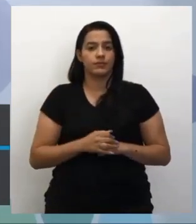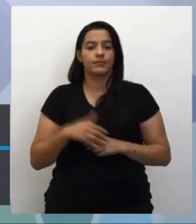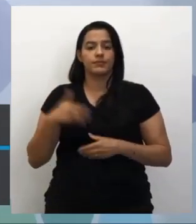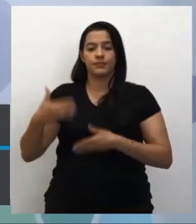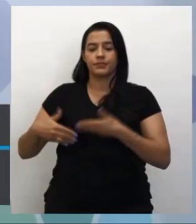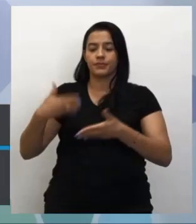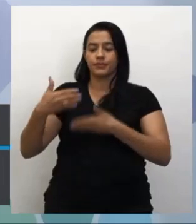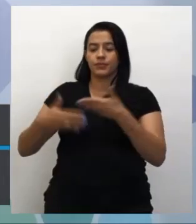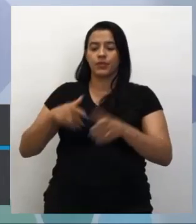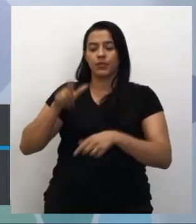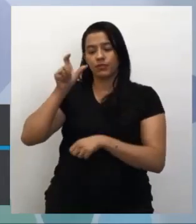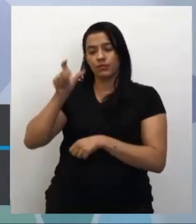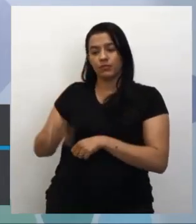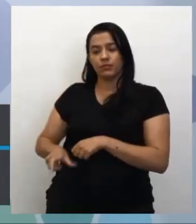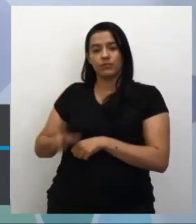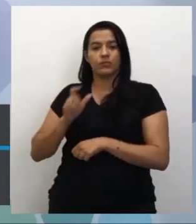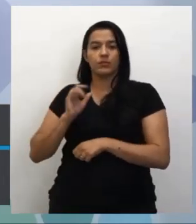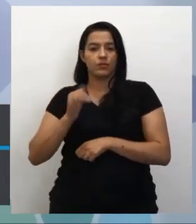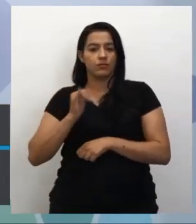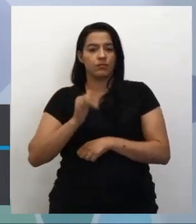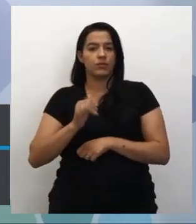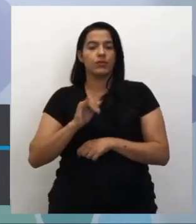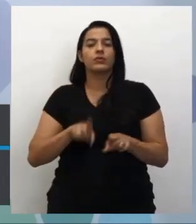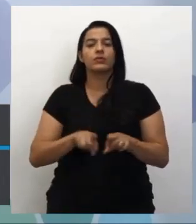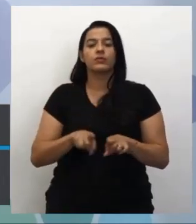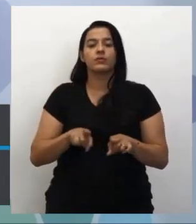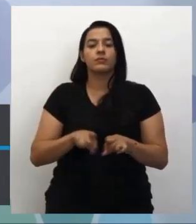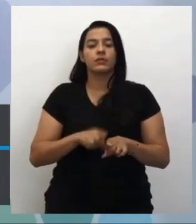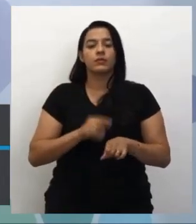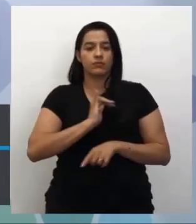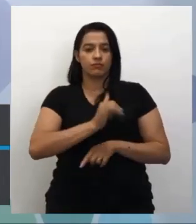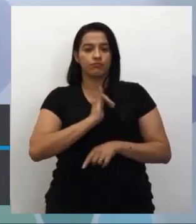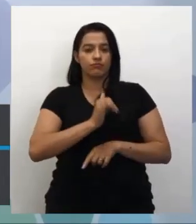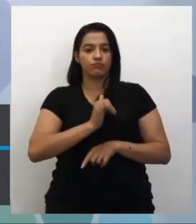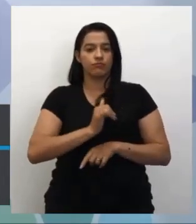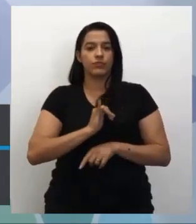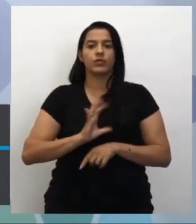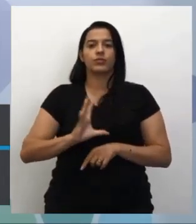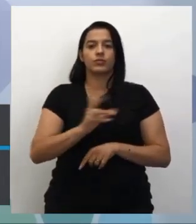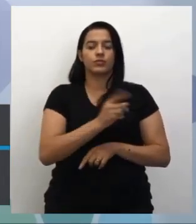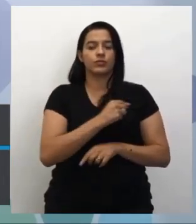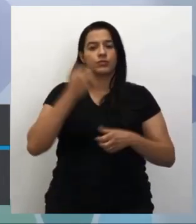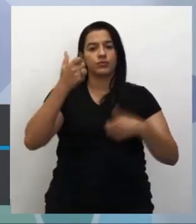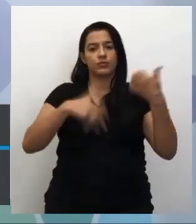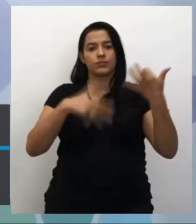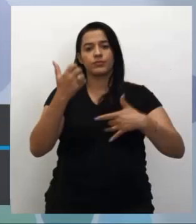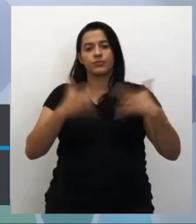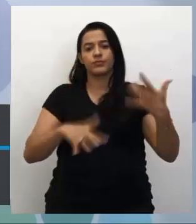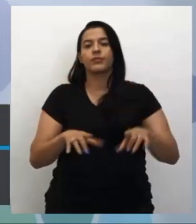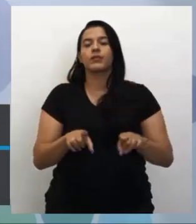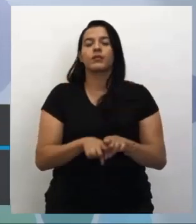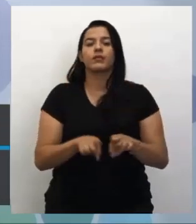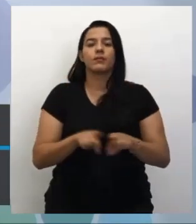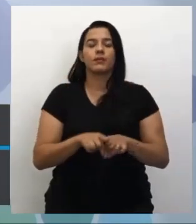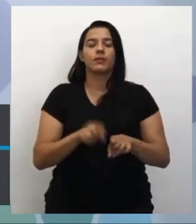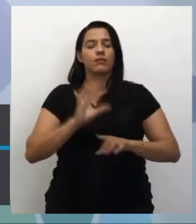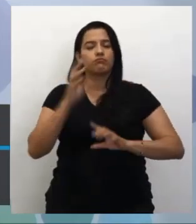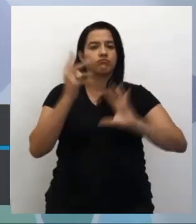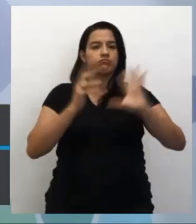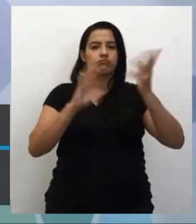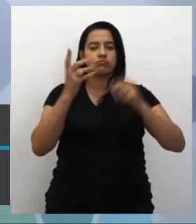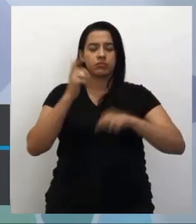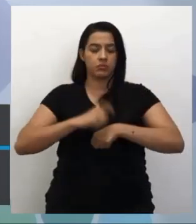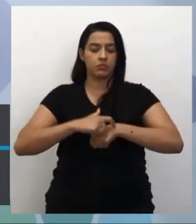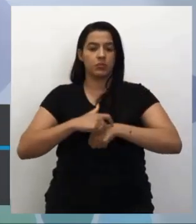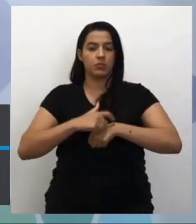do personagem que conta a história dele, através de uma narração vinda dele, através de uma sequência de fatos, de maneira